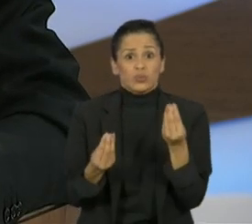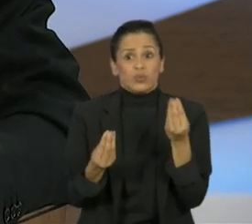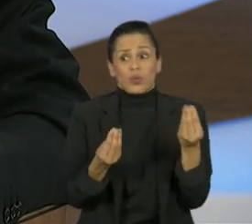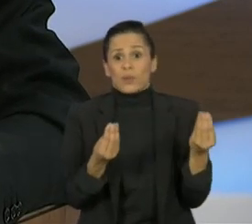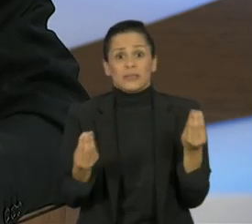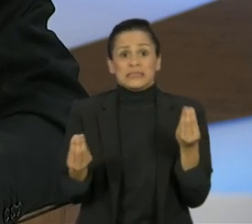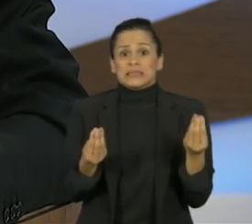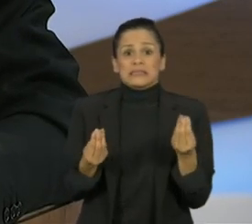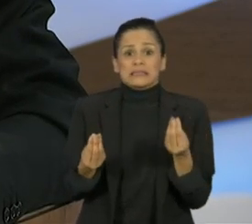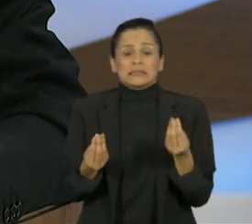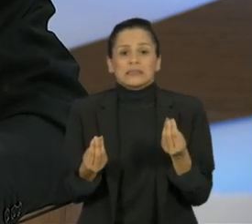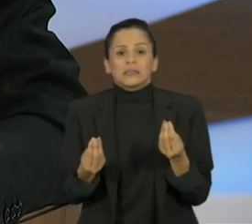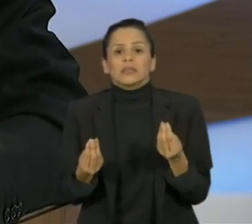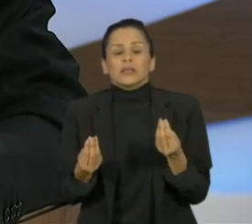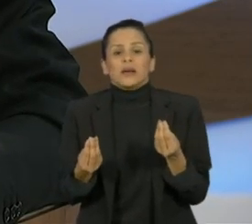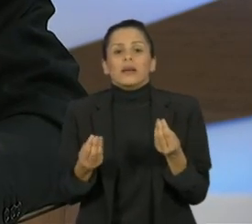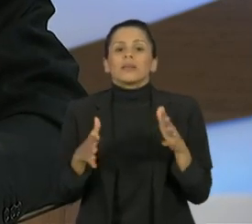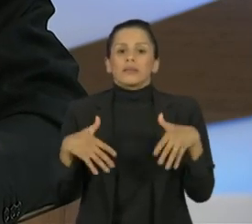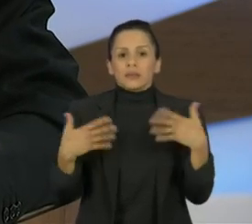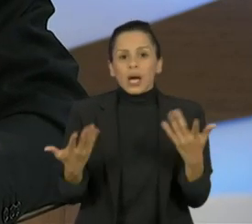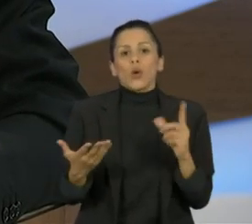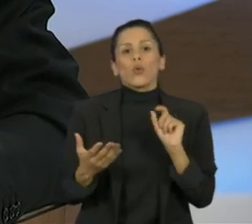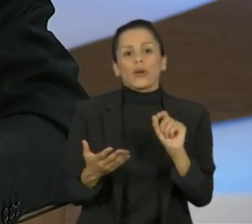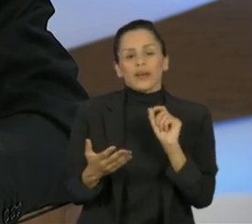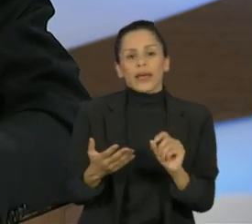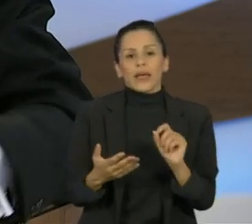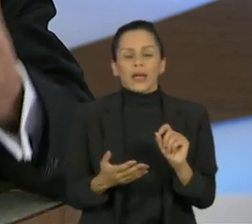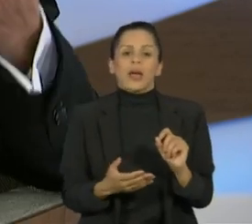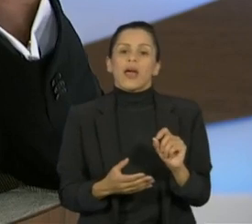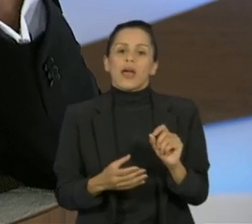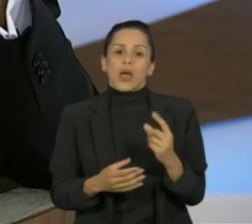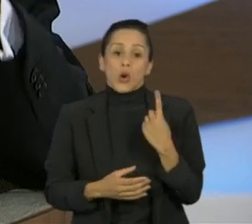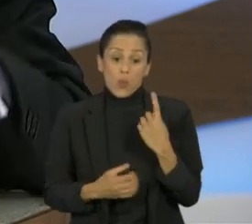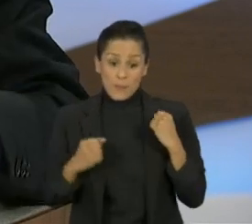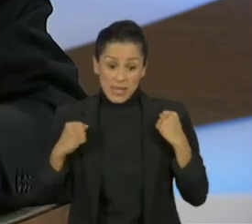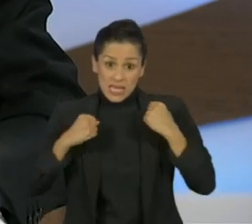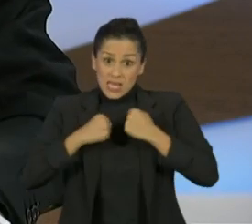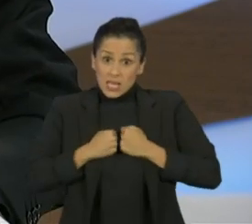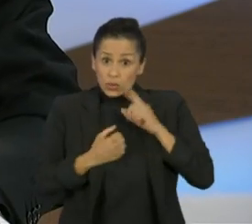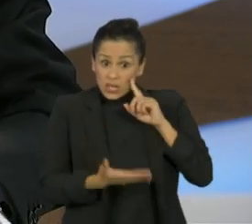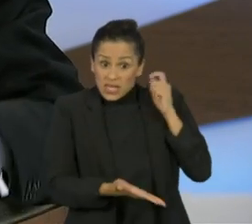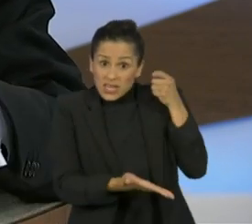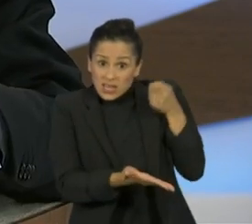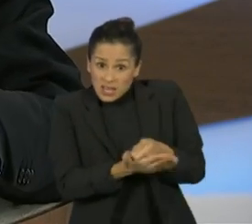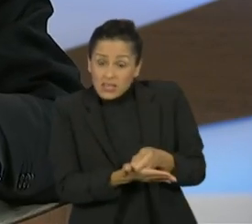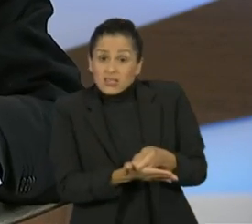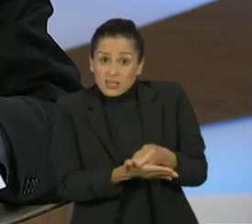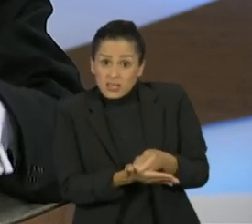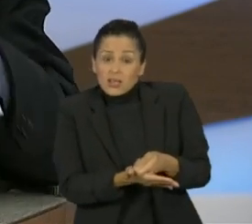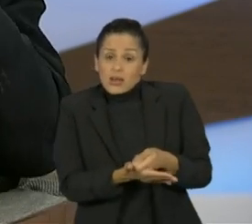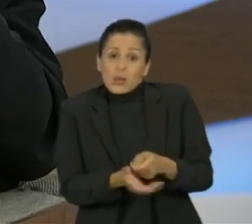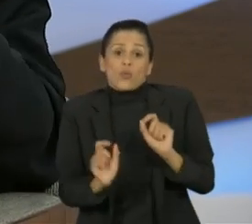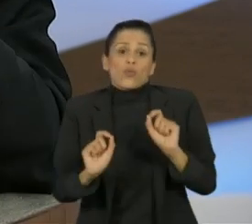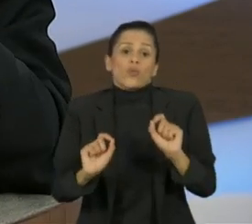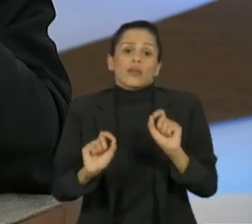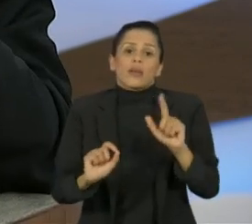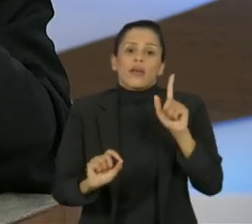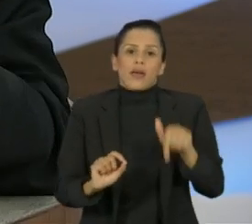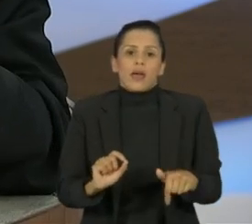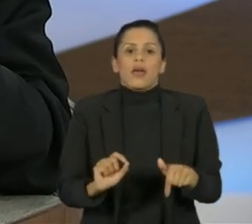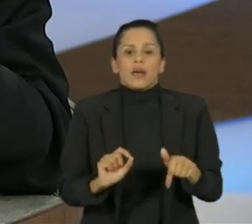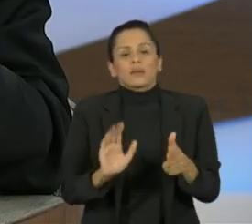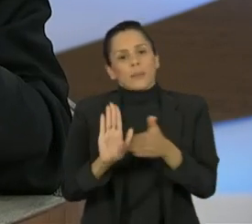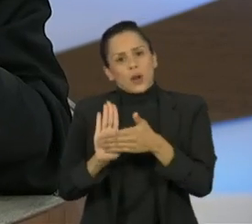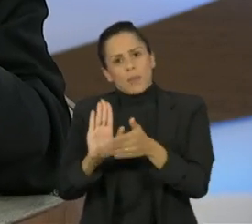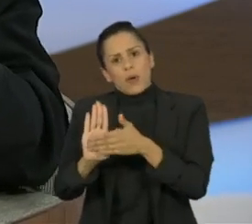é consequência sobretudo do volume no qual a gente trabalho eu também tenho propostas sobre isso e já formalizado o